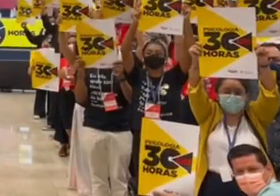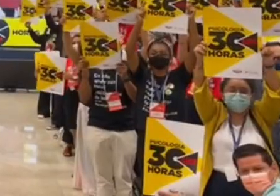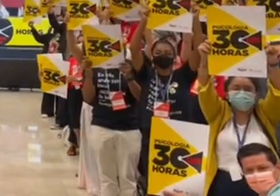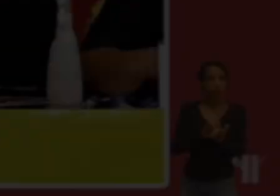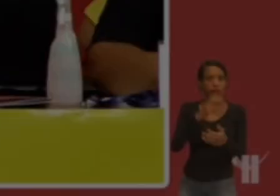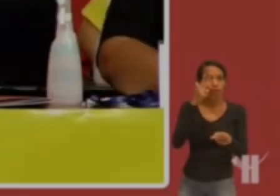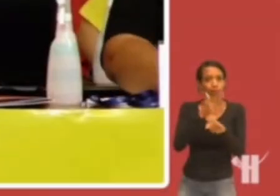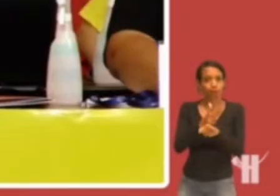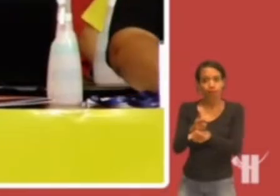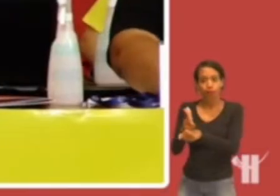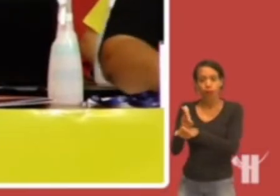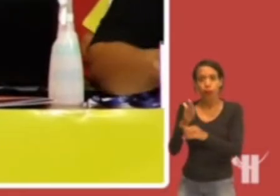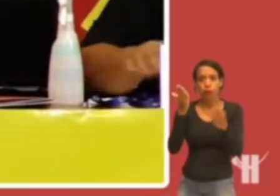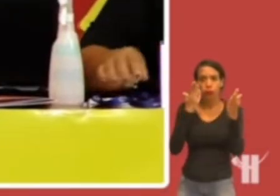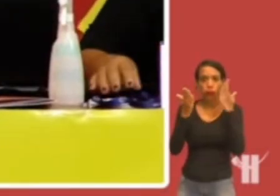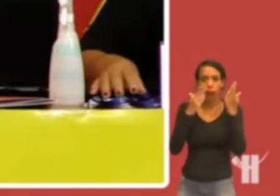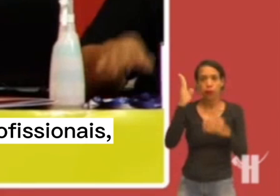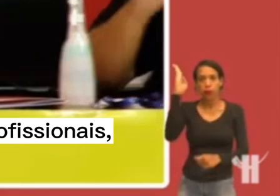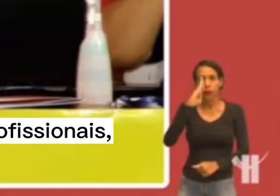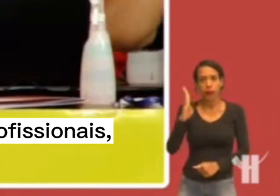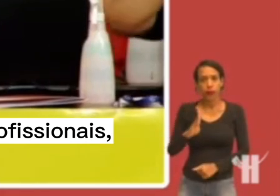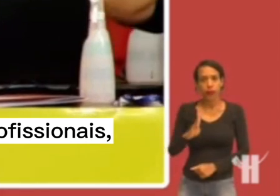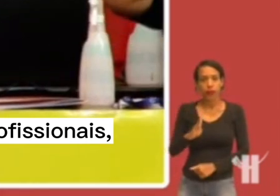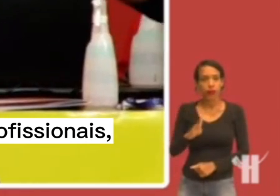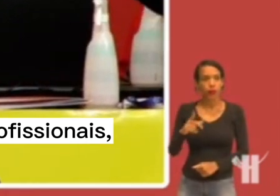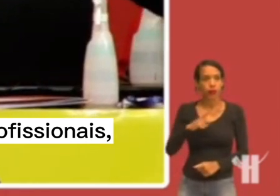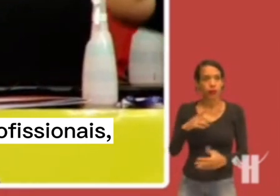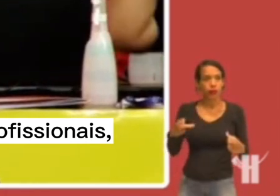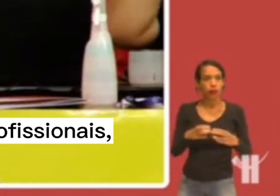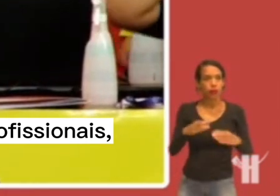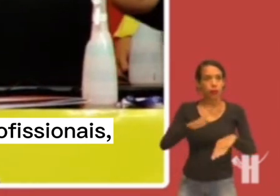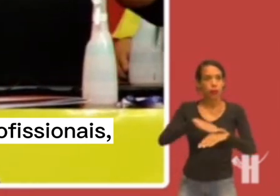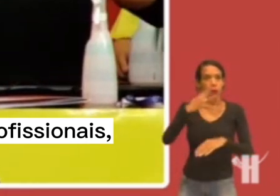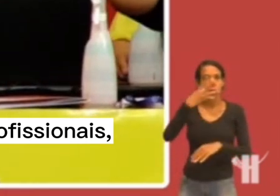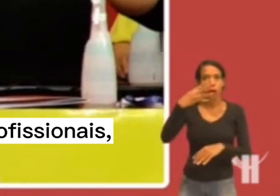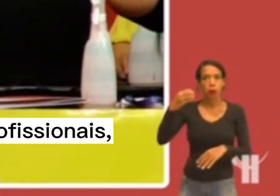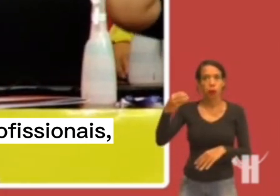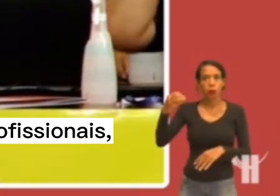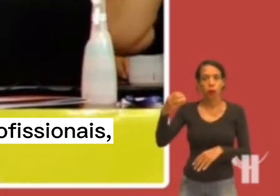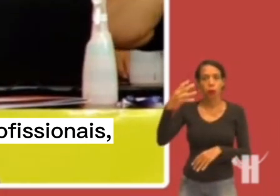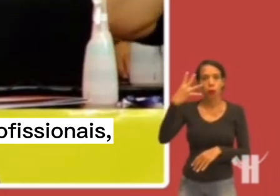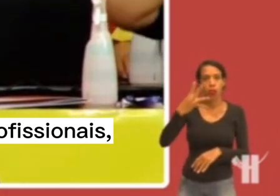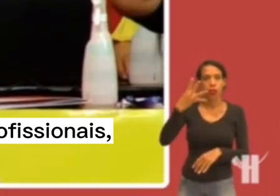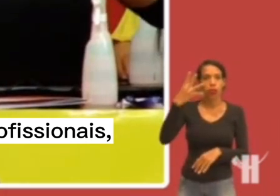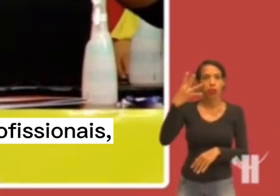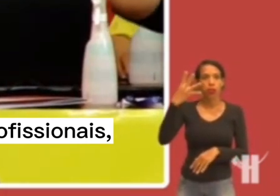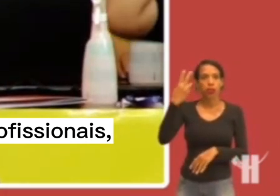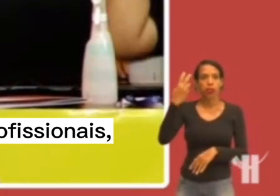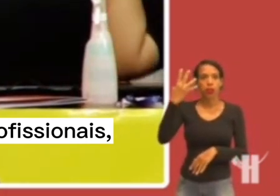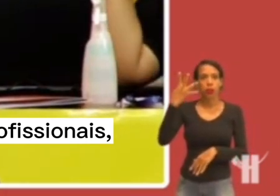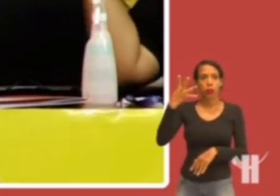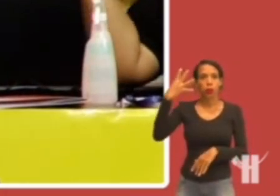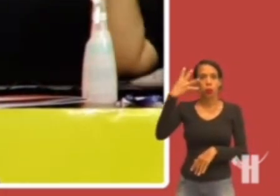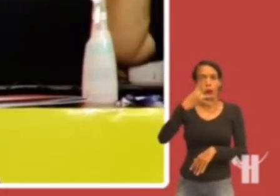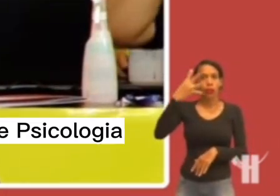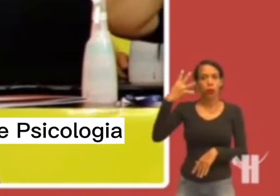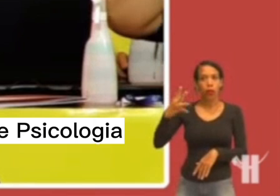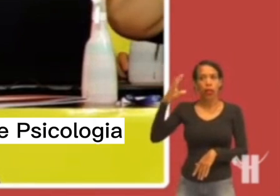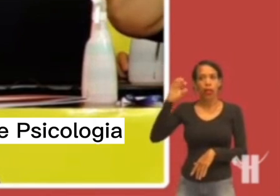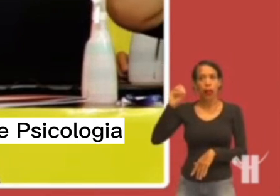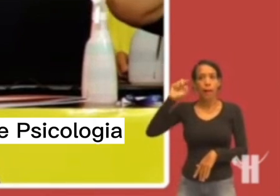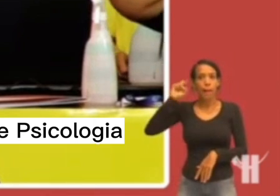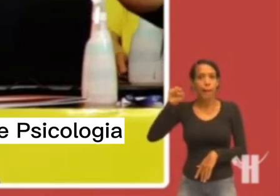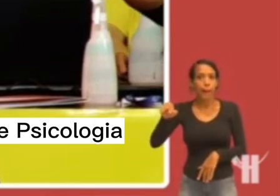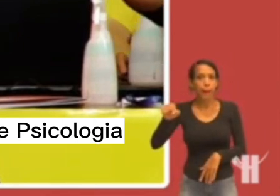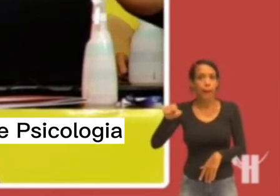dessa luta! A psicologia brasileira, composta por mais de 440 mil profissionais,